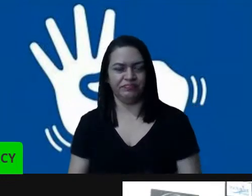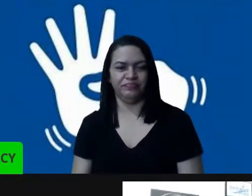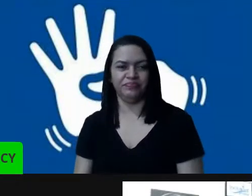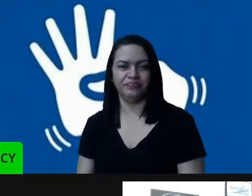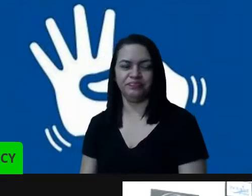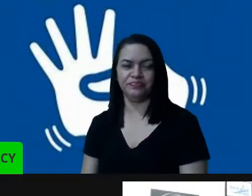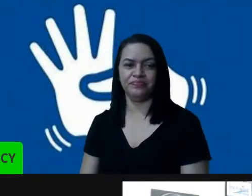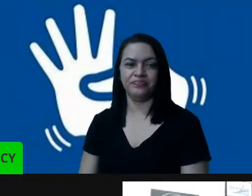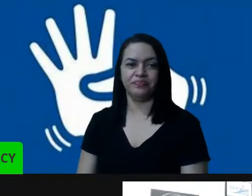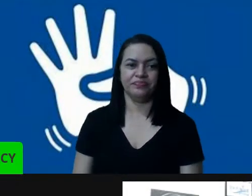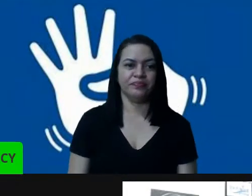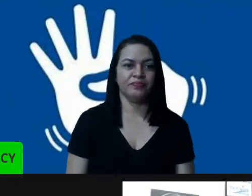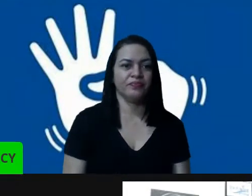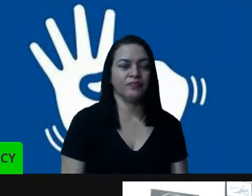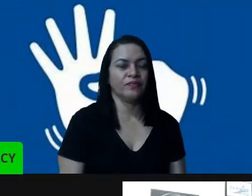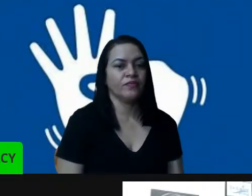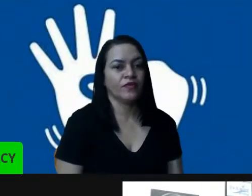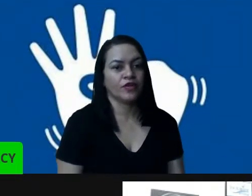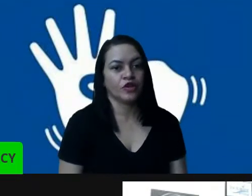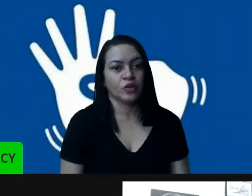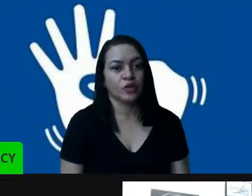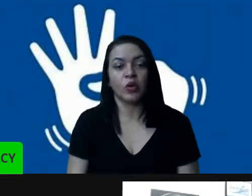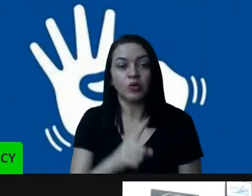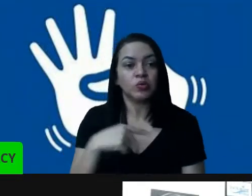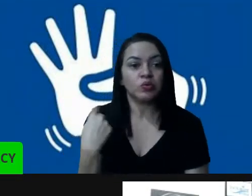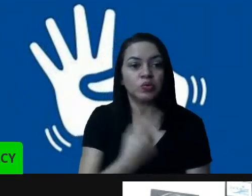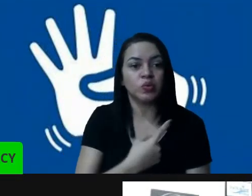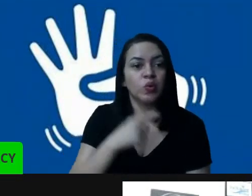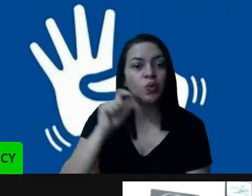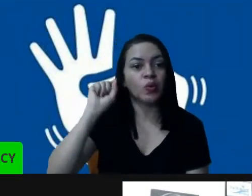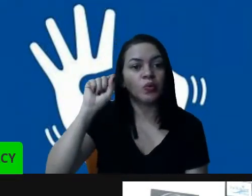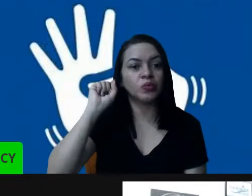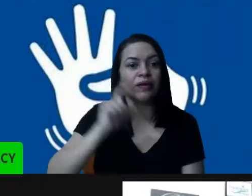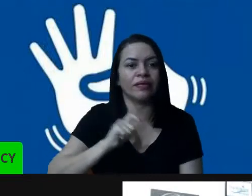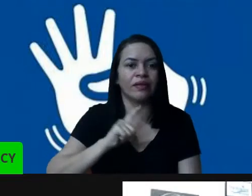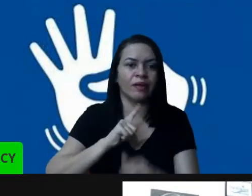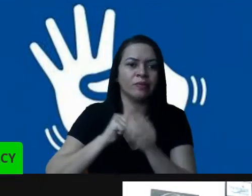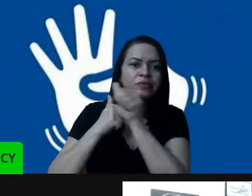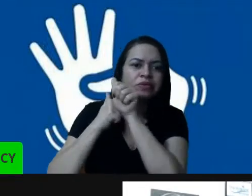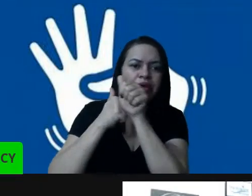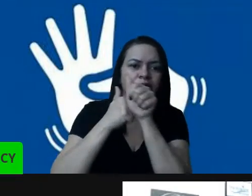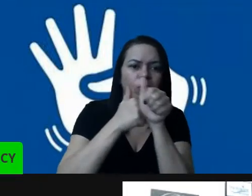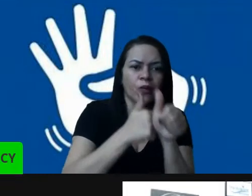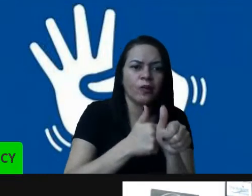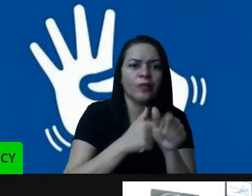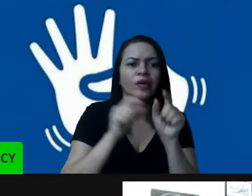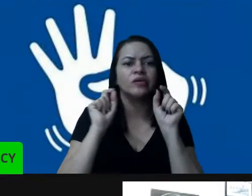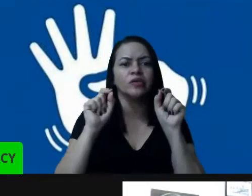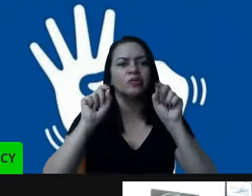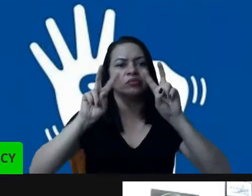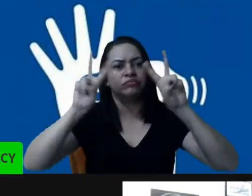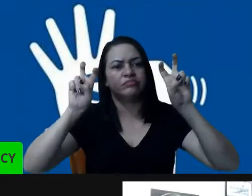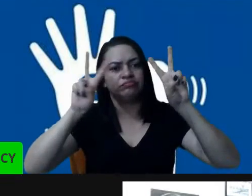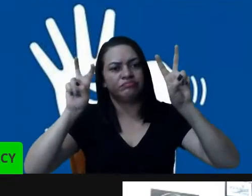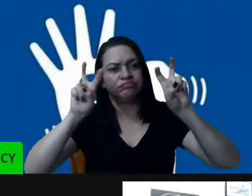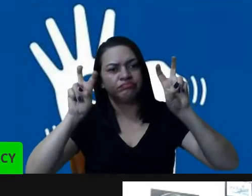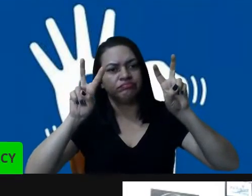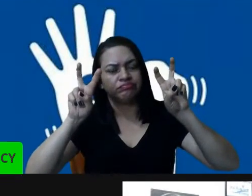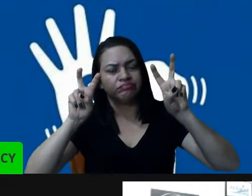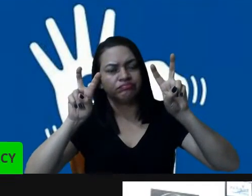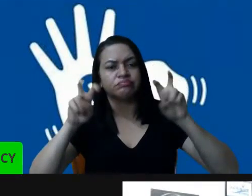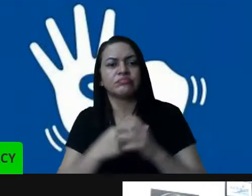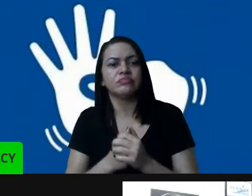Certo. A gente tem acompanhado, eu falei inicialmente, sobre